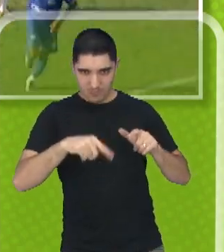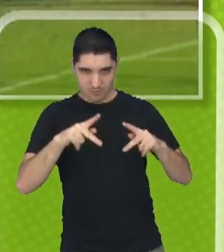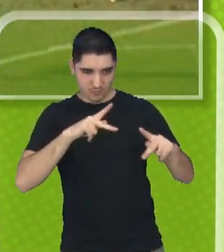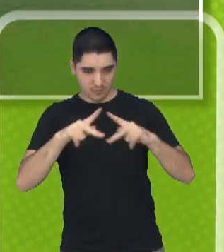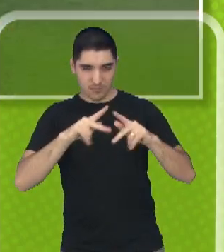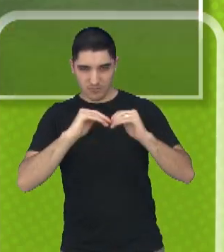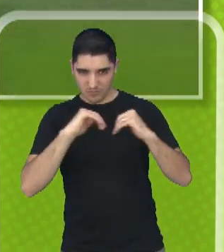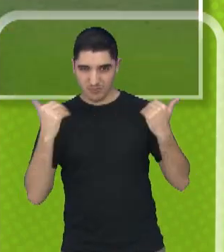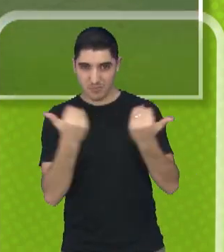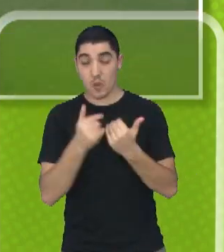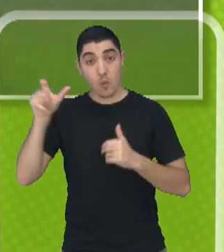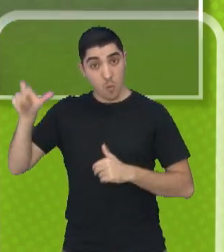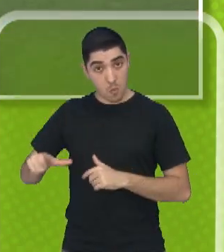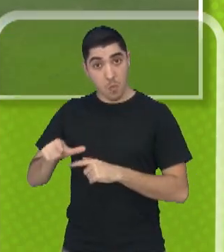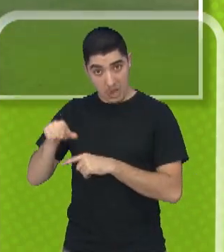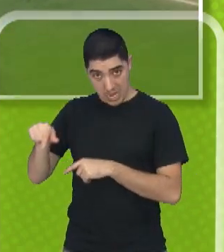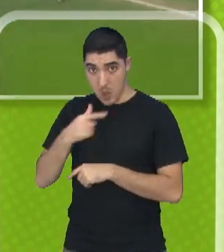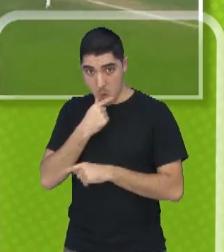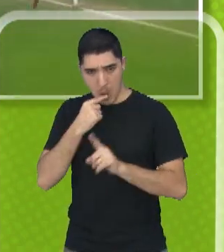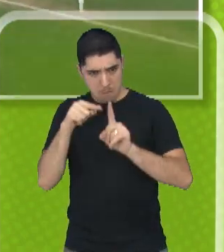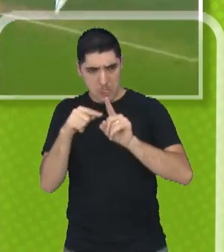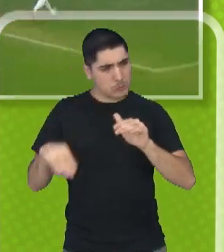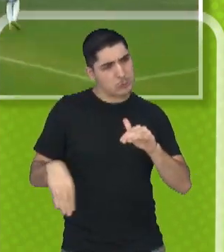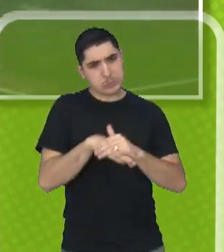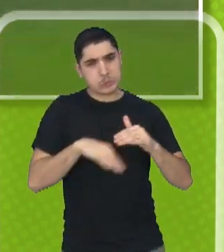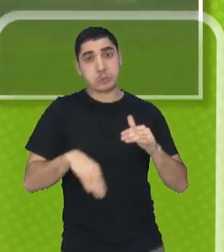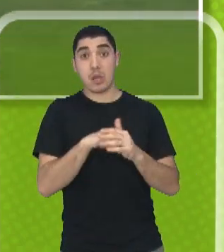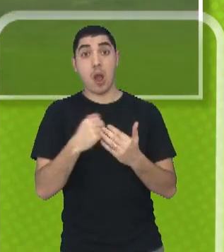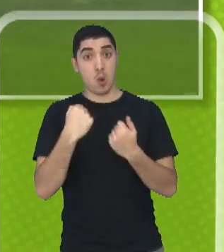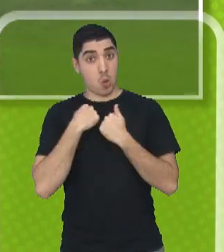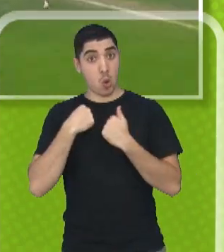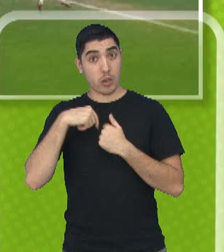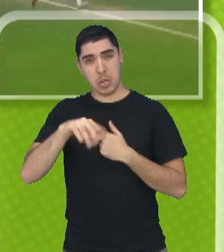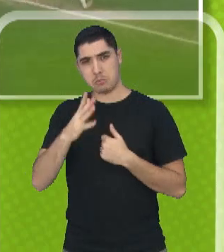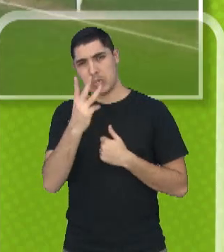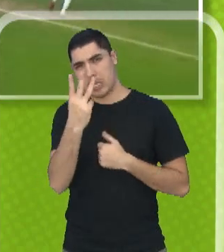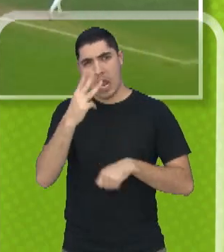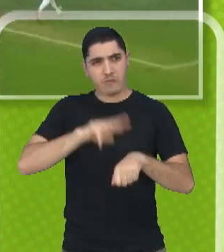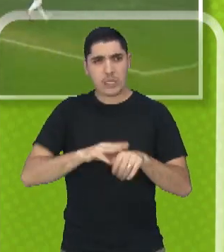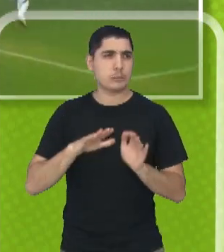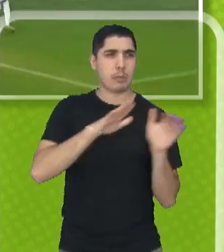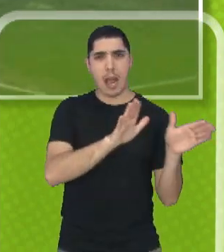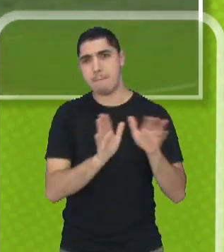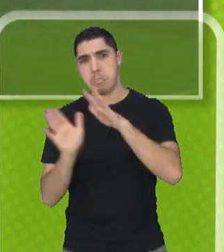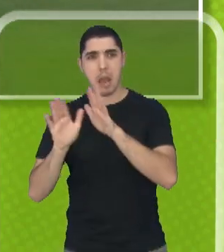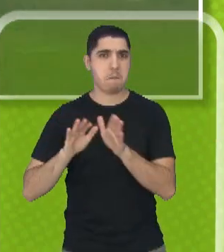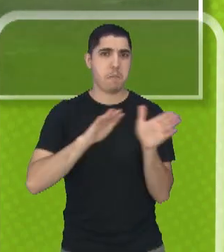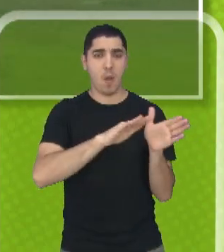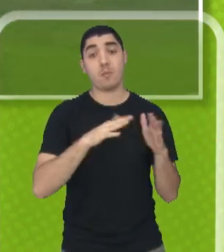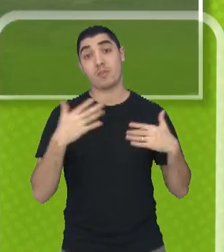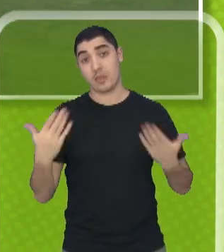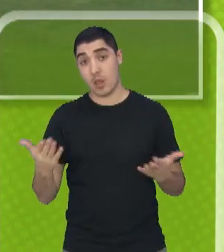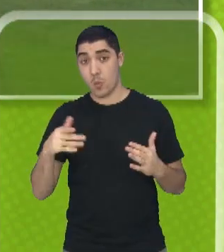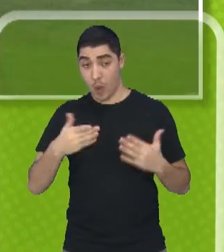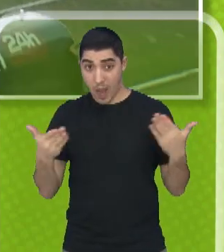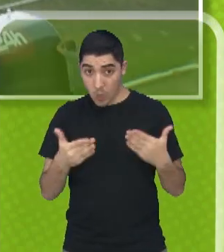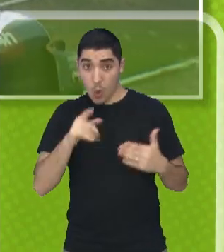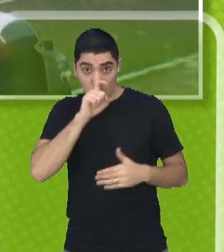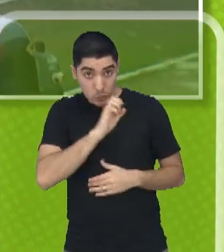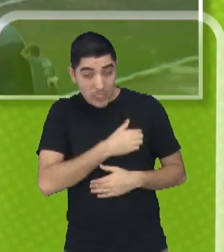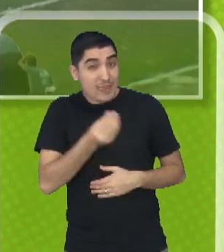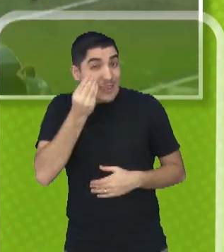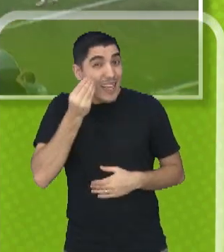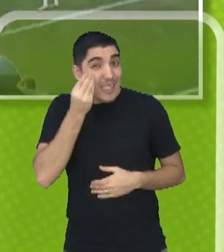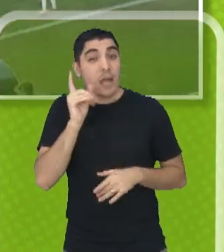foi ele que arriscou, colocou o goleiro Ariel para trabalhar pelo menos umas 3 vezes, mas eu acho que o São José tem que segurar pelo menos os